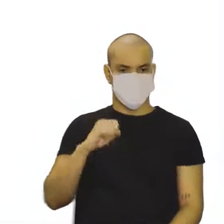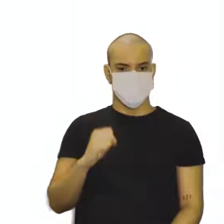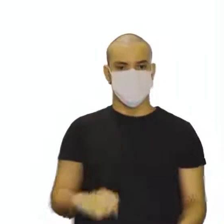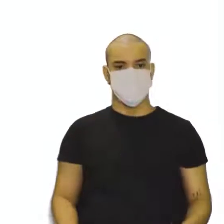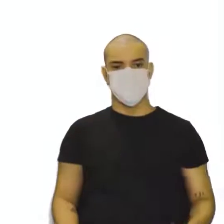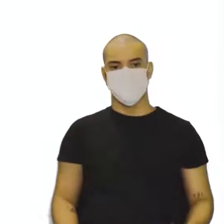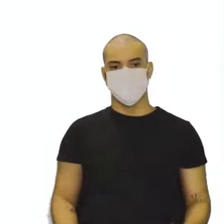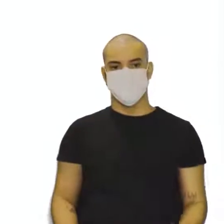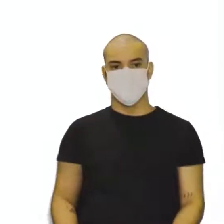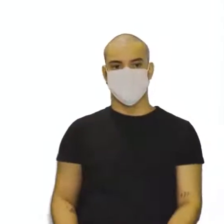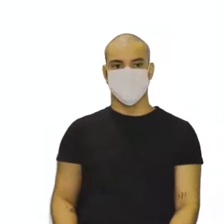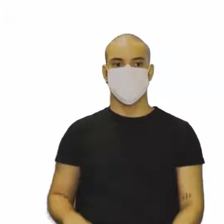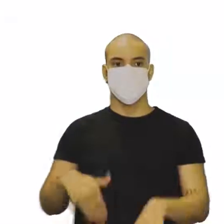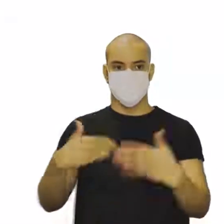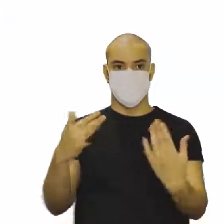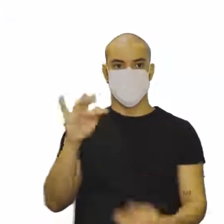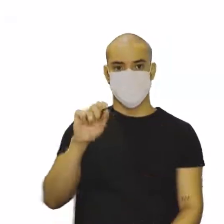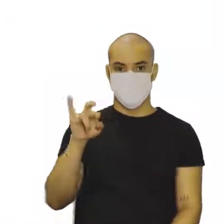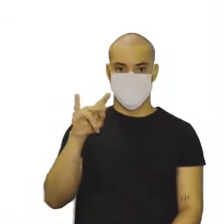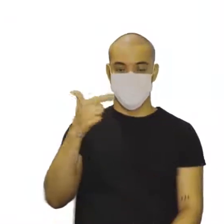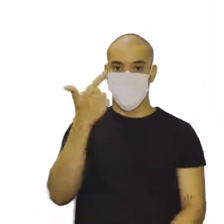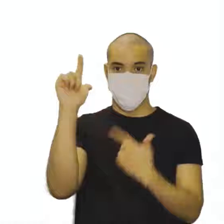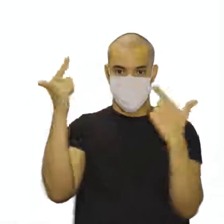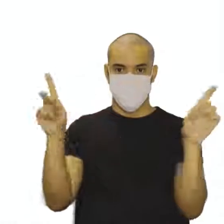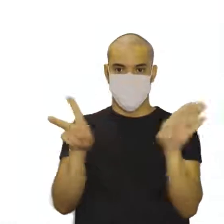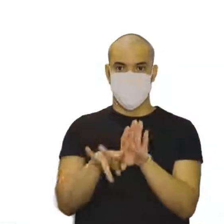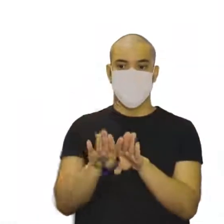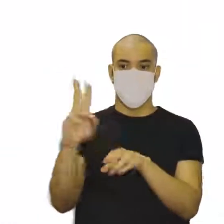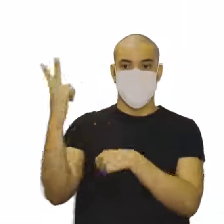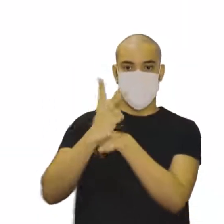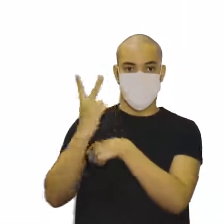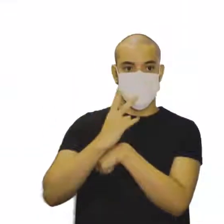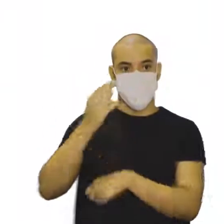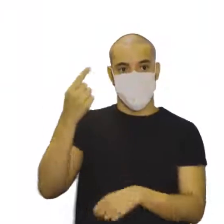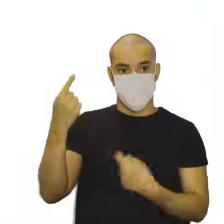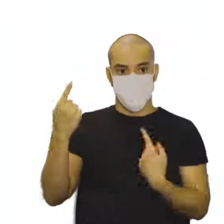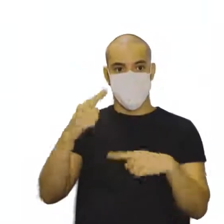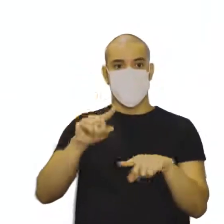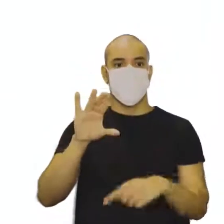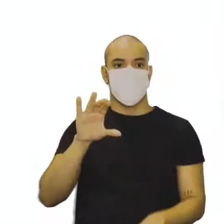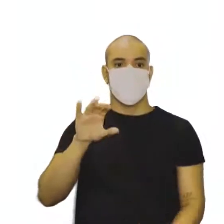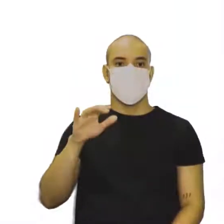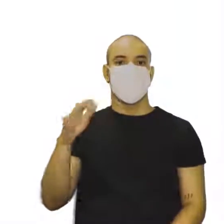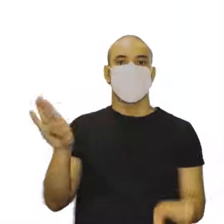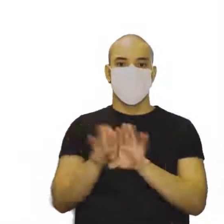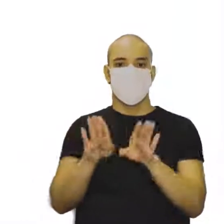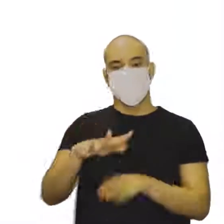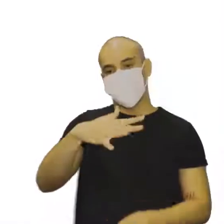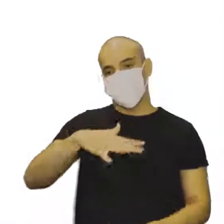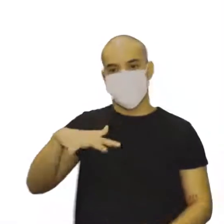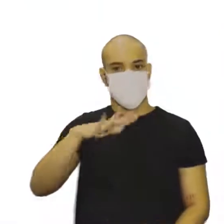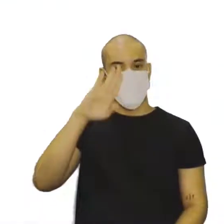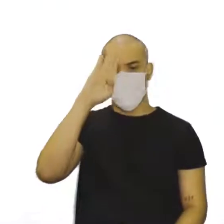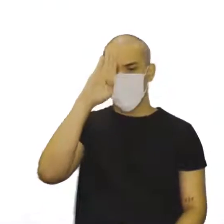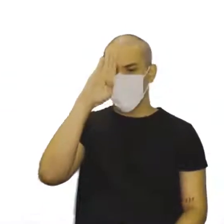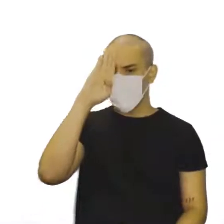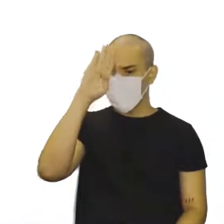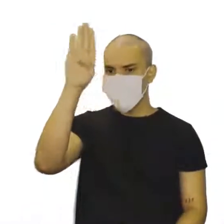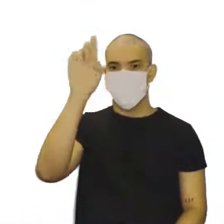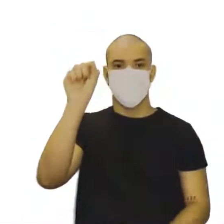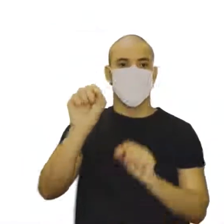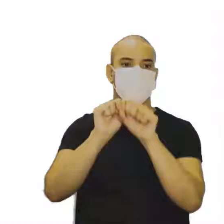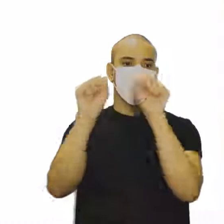bom, pessoal? Fusíveis e outros dispositivos de proteção contra a sobrecorrente são uma parte essencial